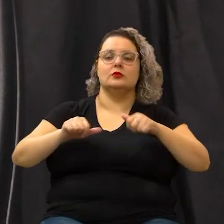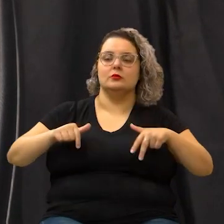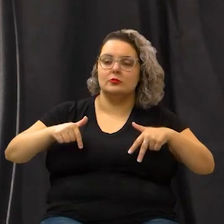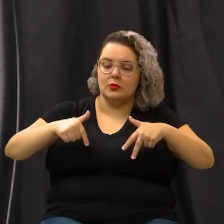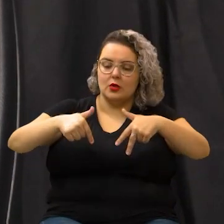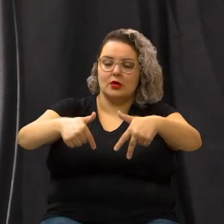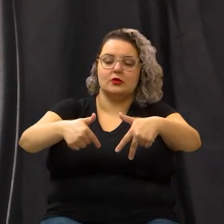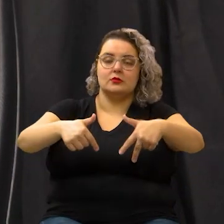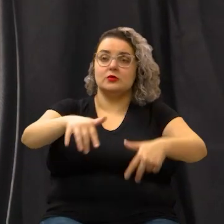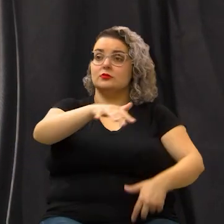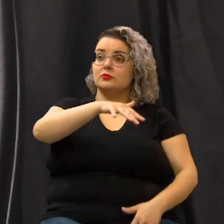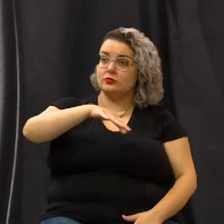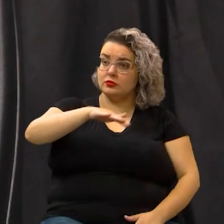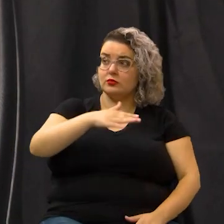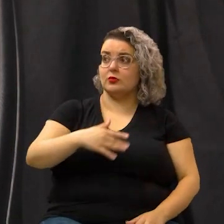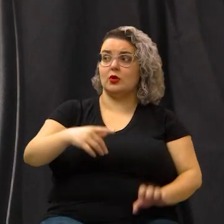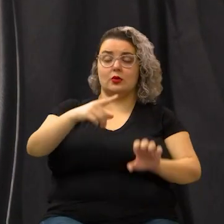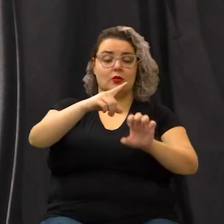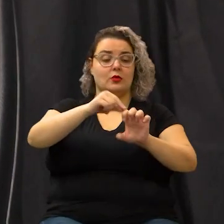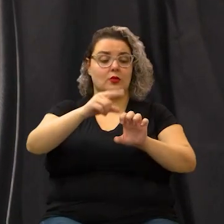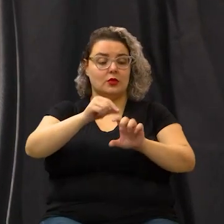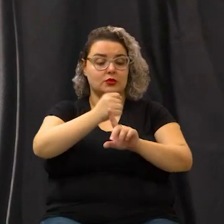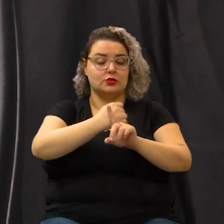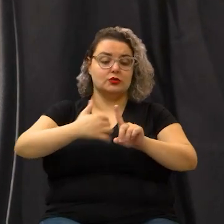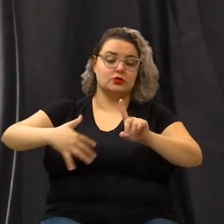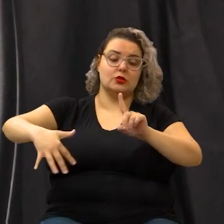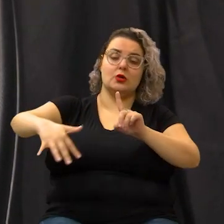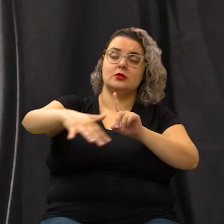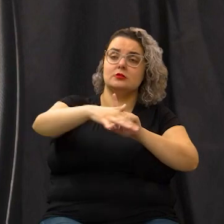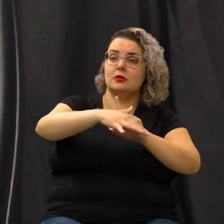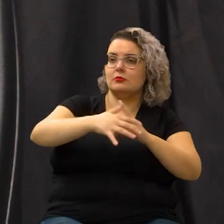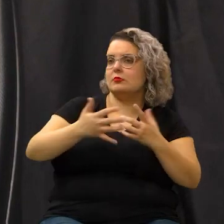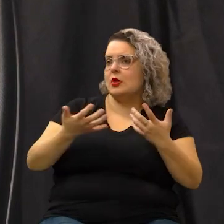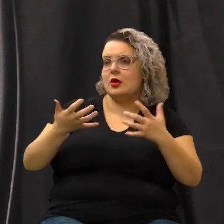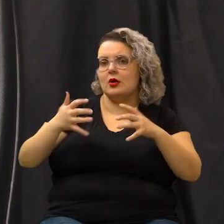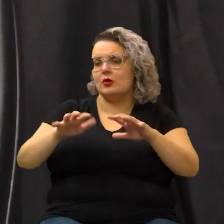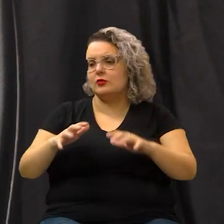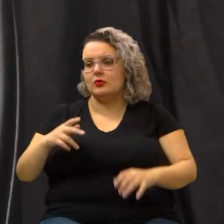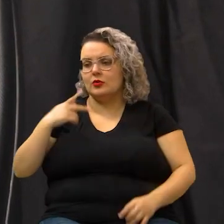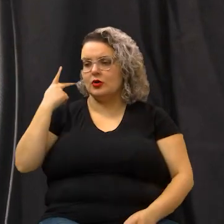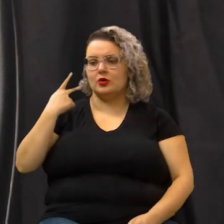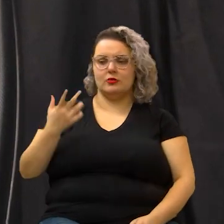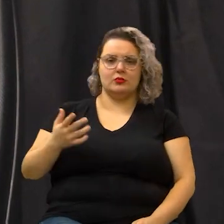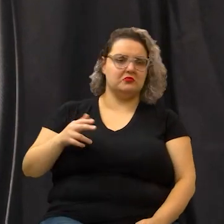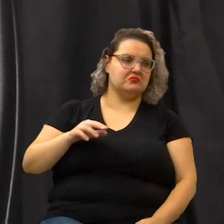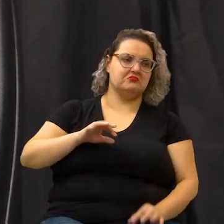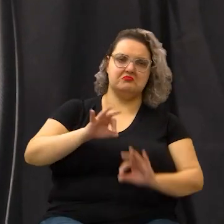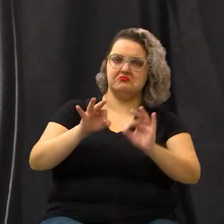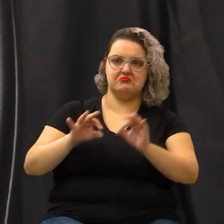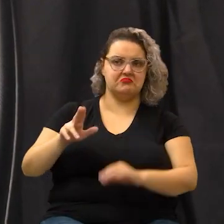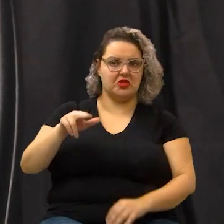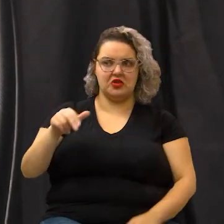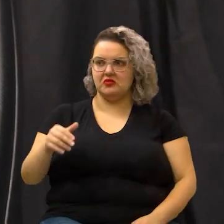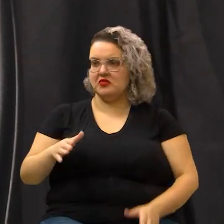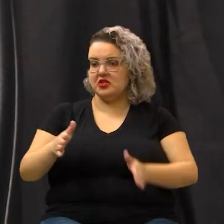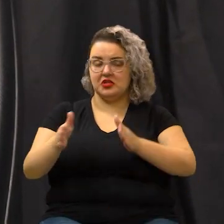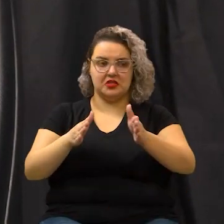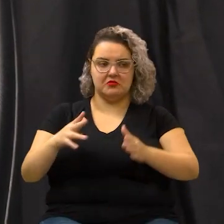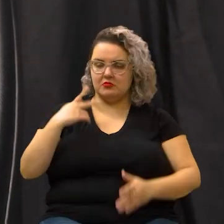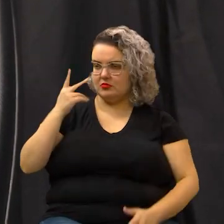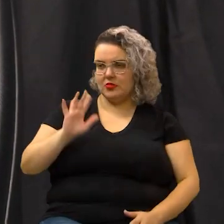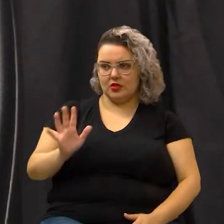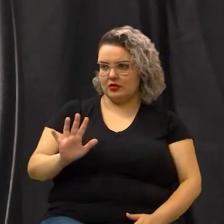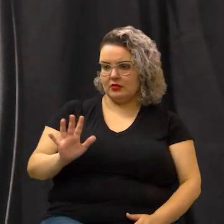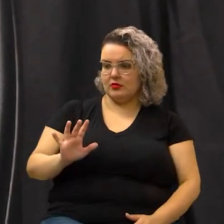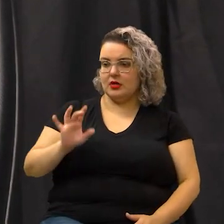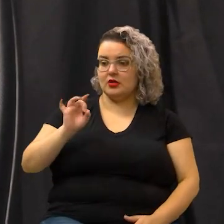num ativista social da região, um empreendedor social. Então eu não queria ser vereador, meu plano nunca foi